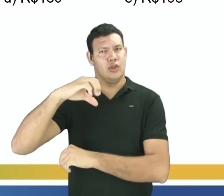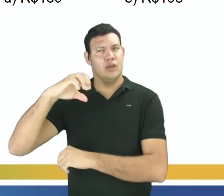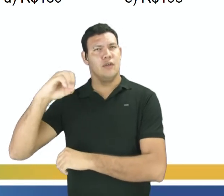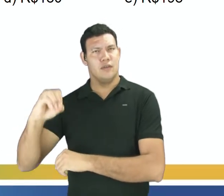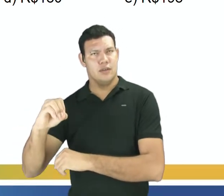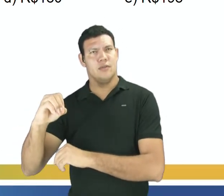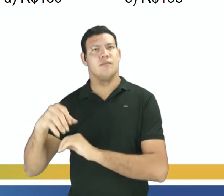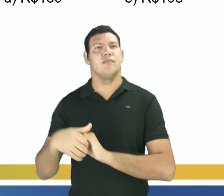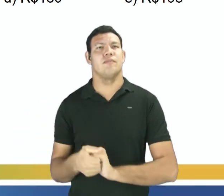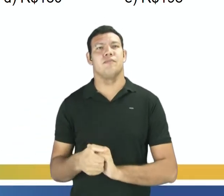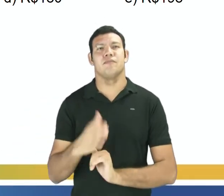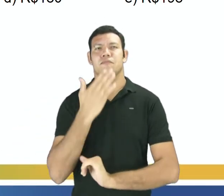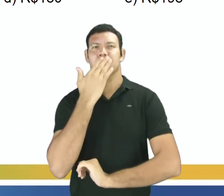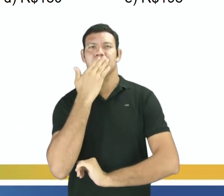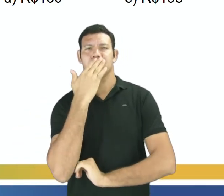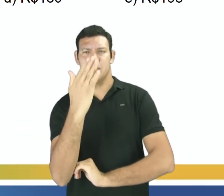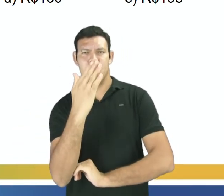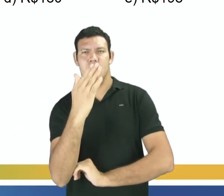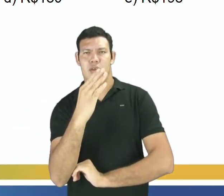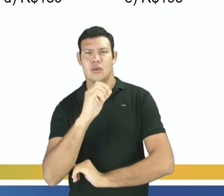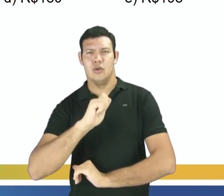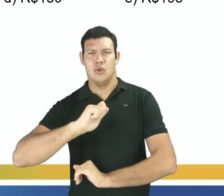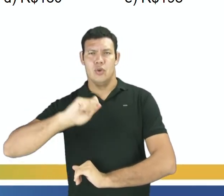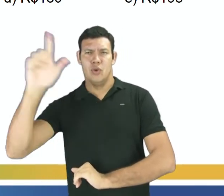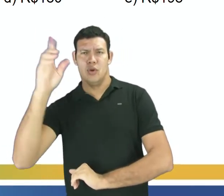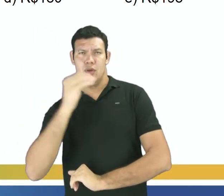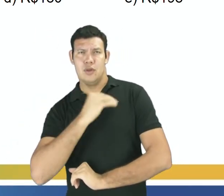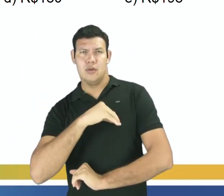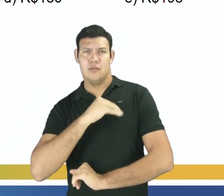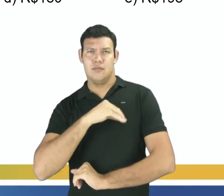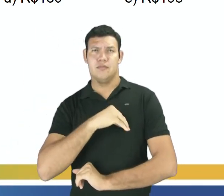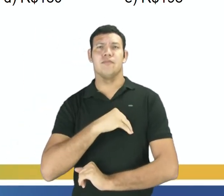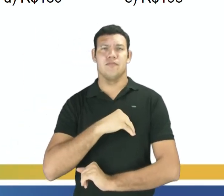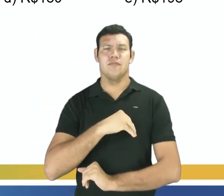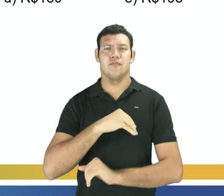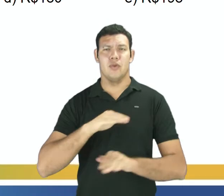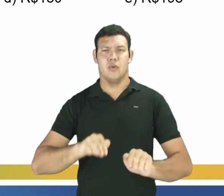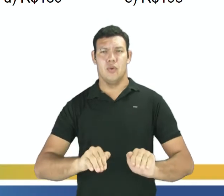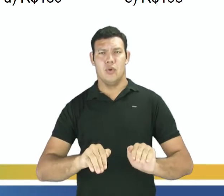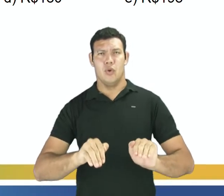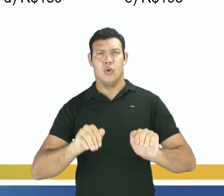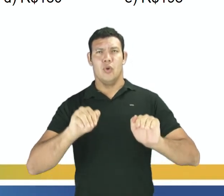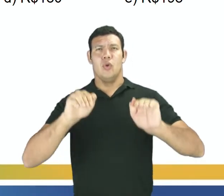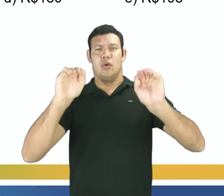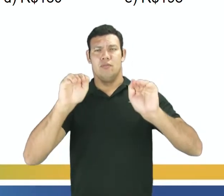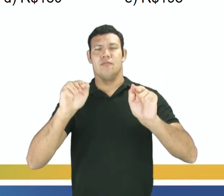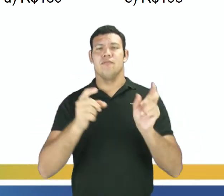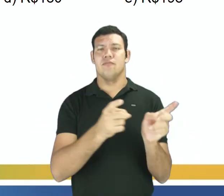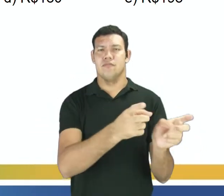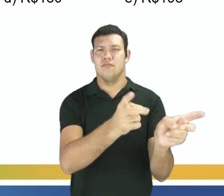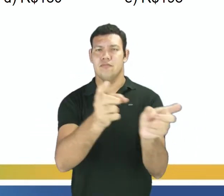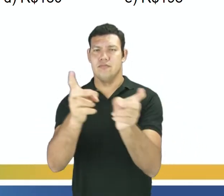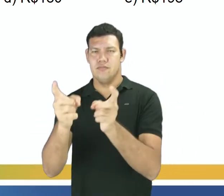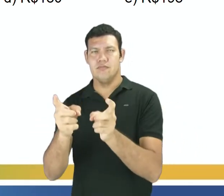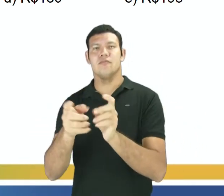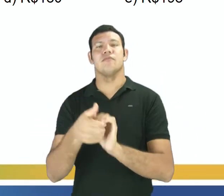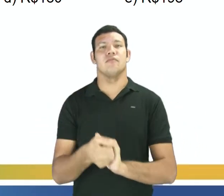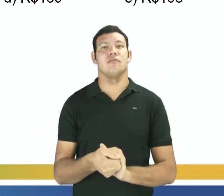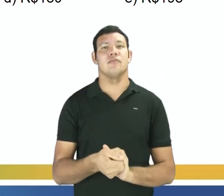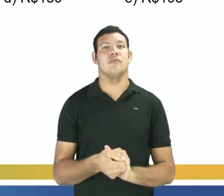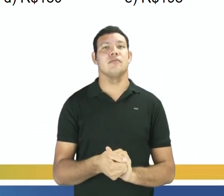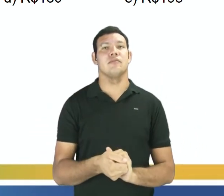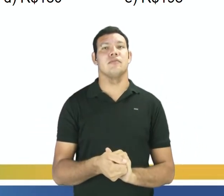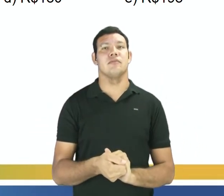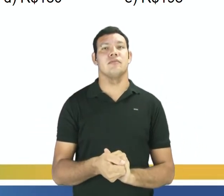pedir ao patrão um aumento proporcional ao que conseguiu aumentar nas vendas. Veja que o aumento